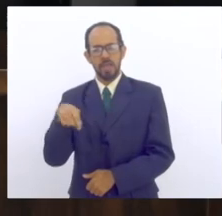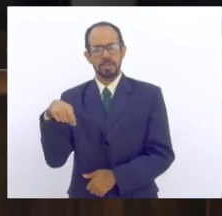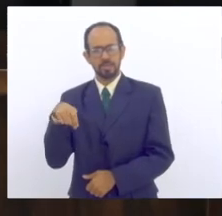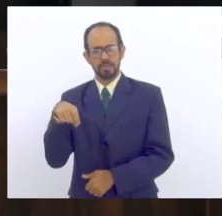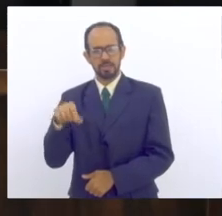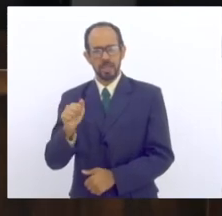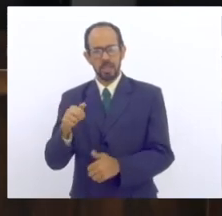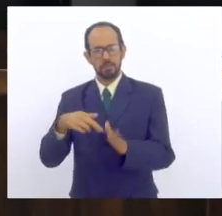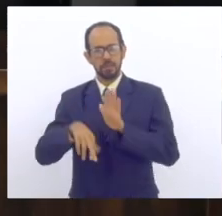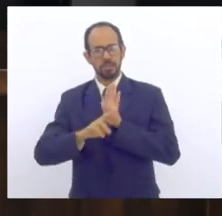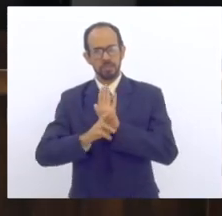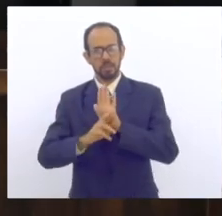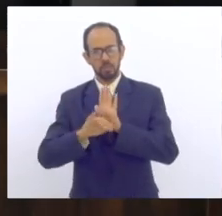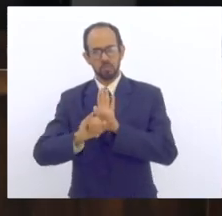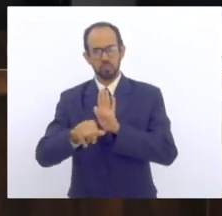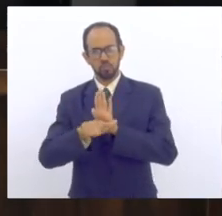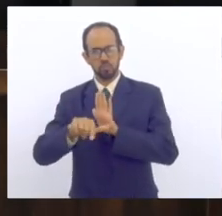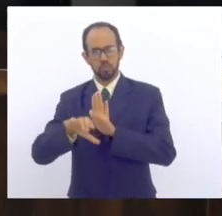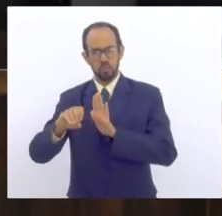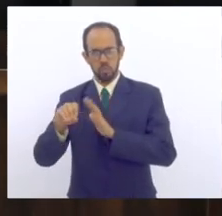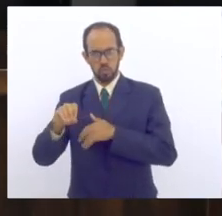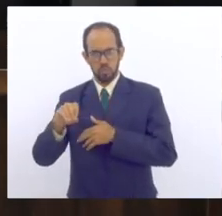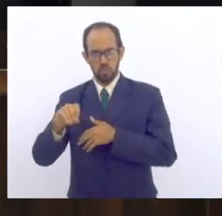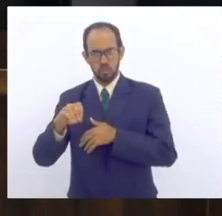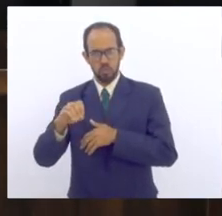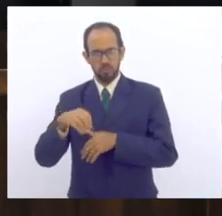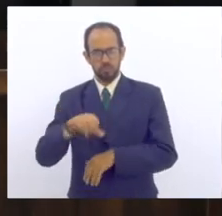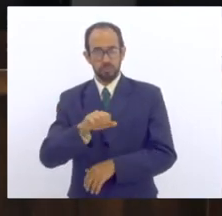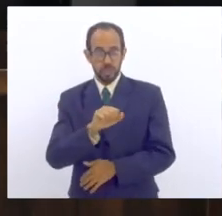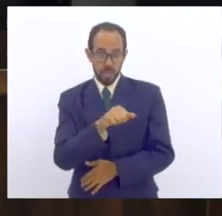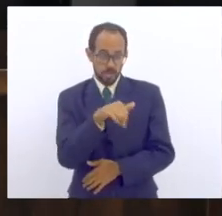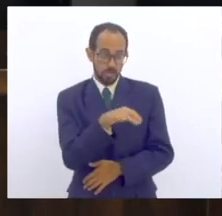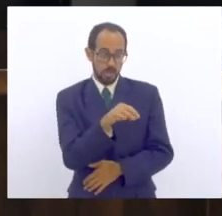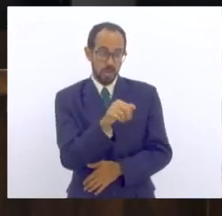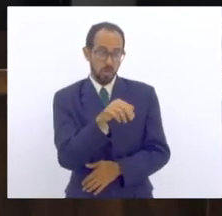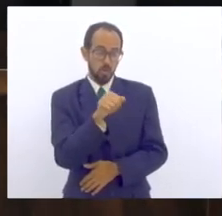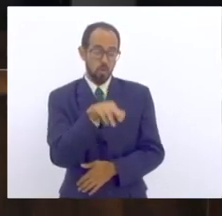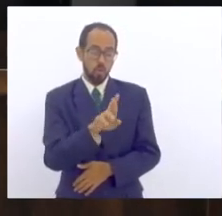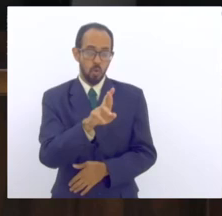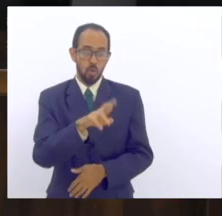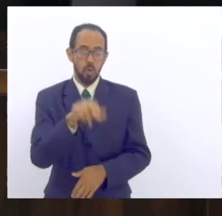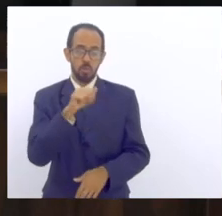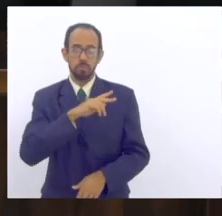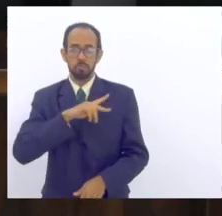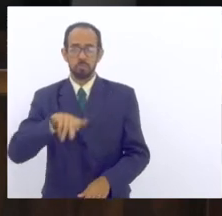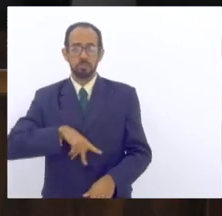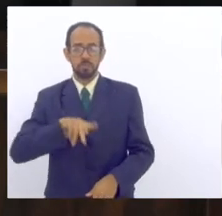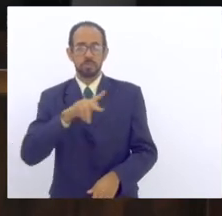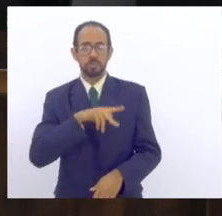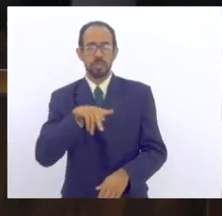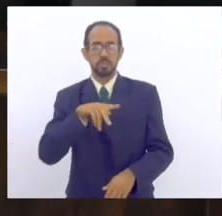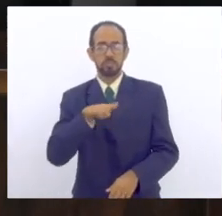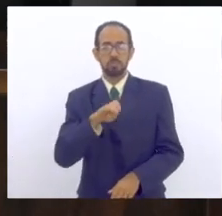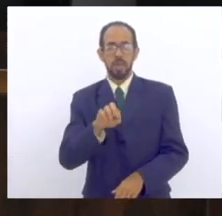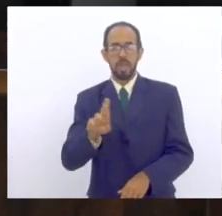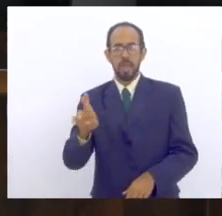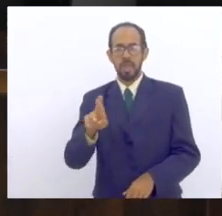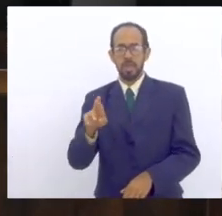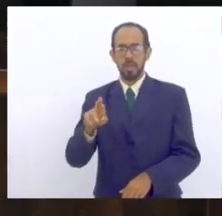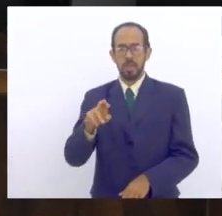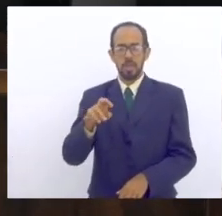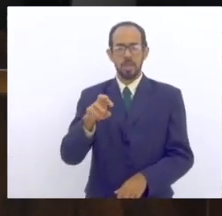Júlio Porto Antenor Barros Leal Presidente Brus Marco laporta